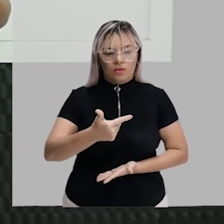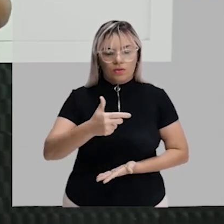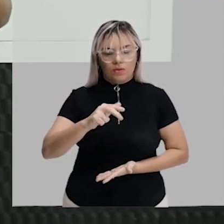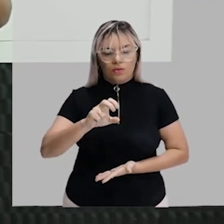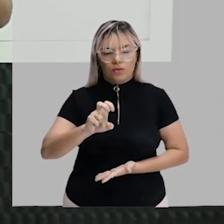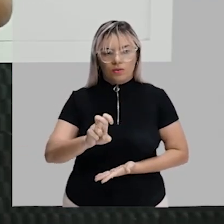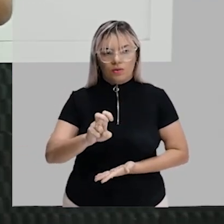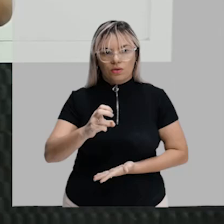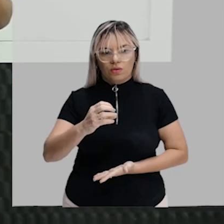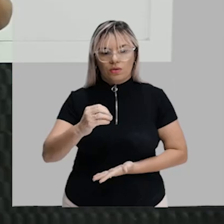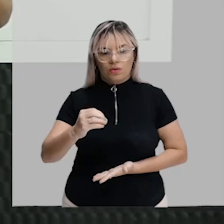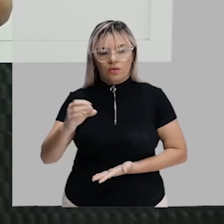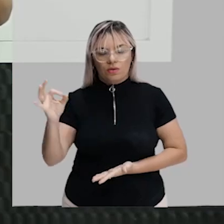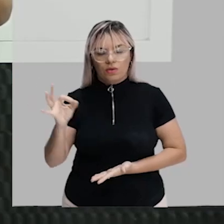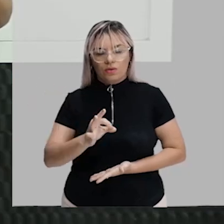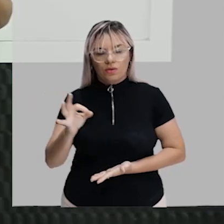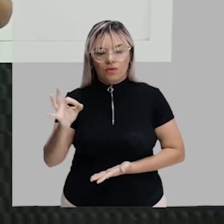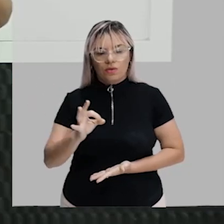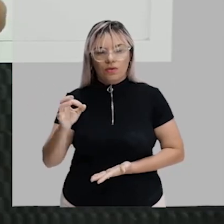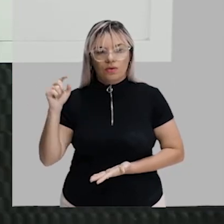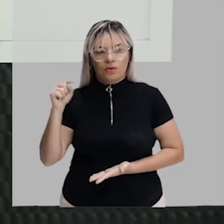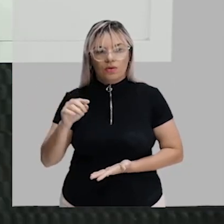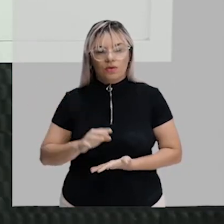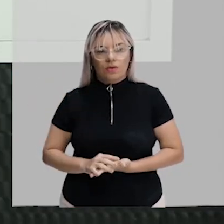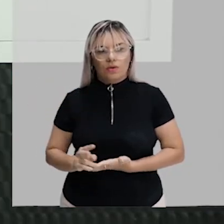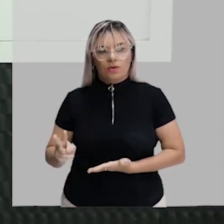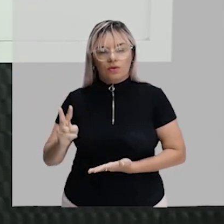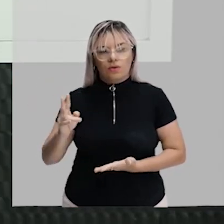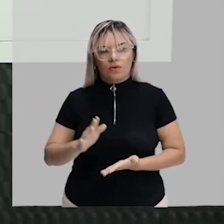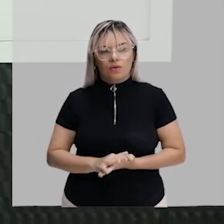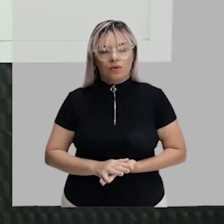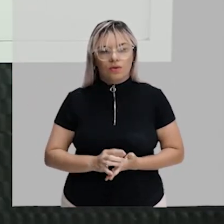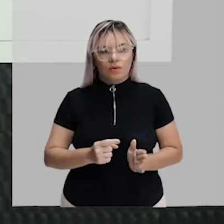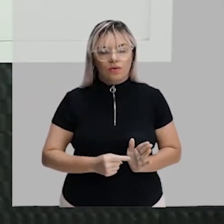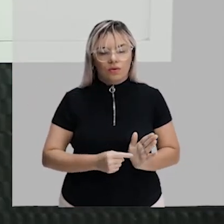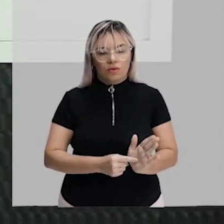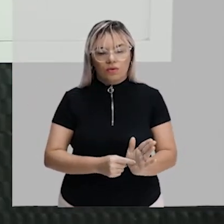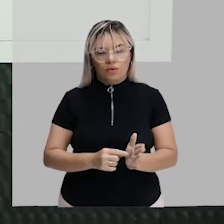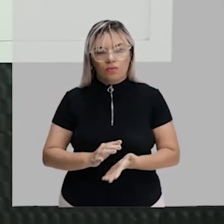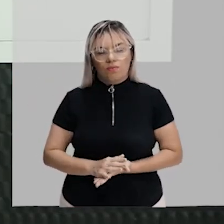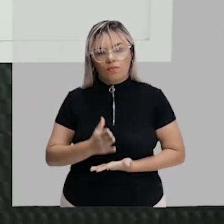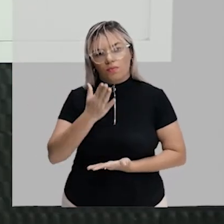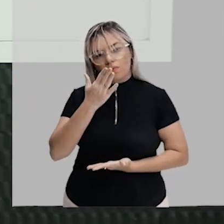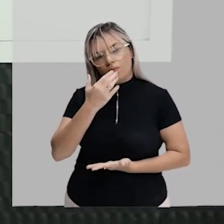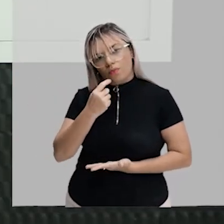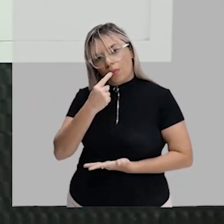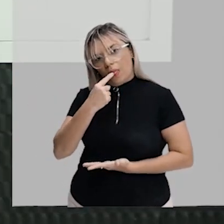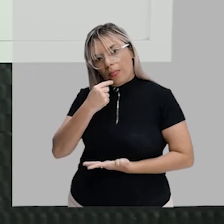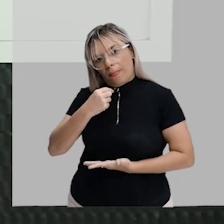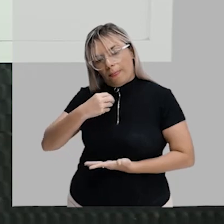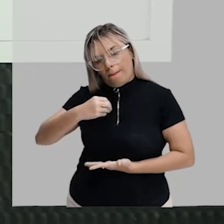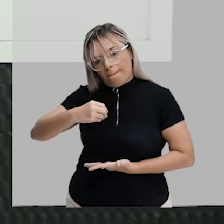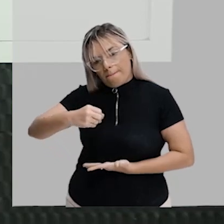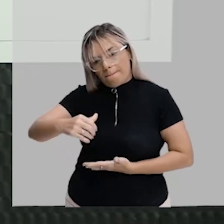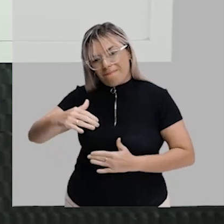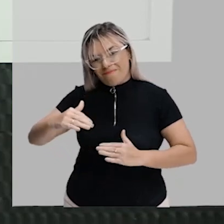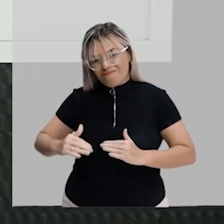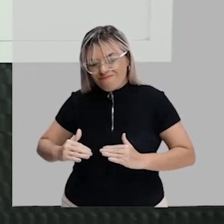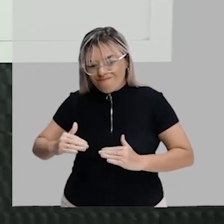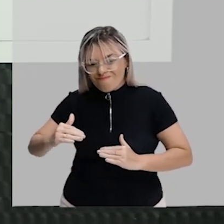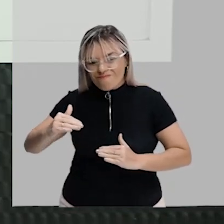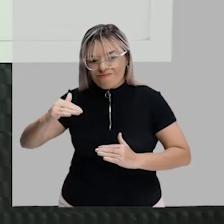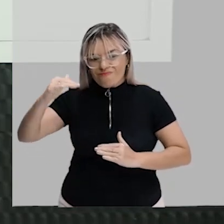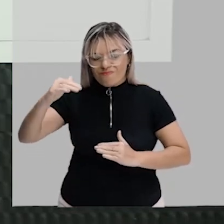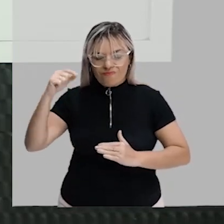250%. Então, esse é o valor que ele está consumindo a mais em relação